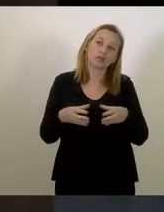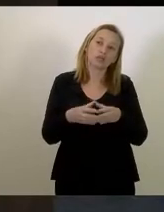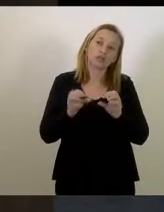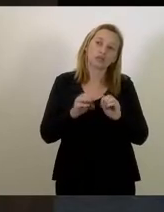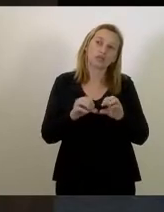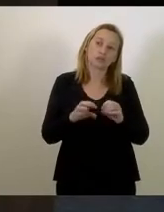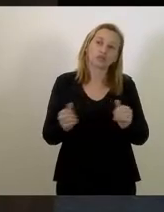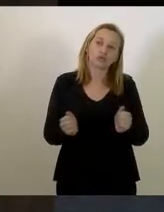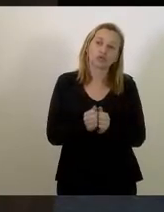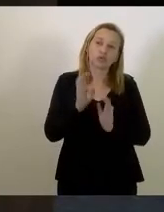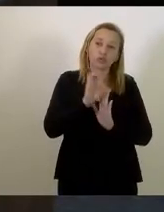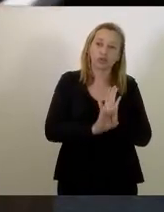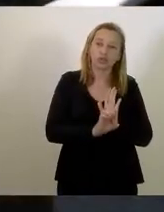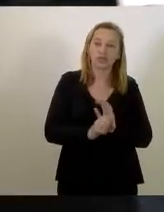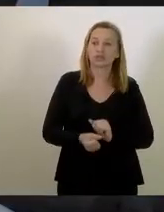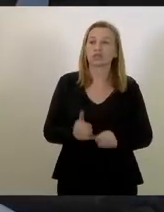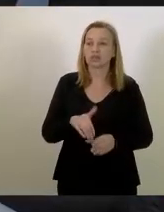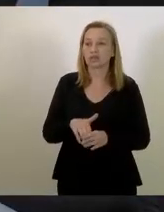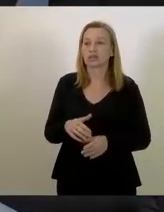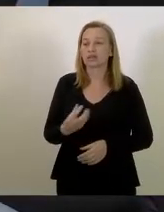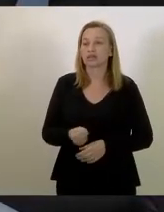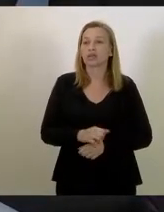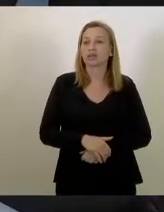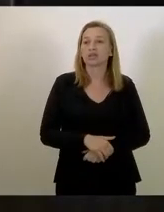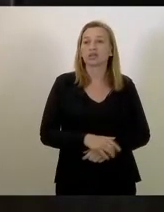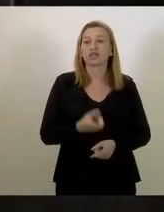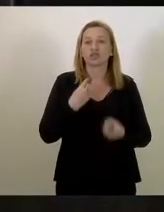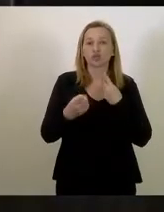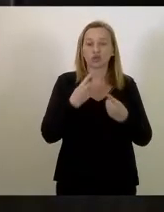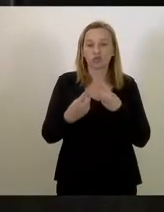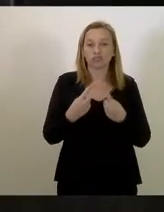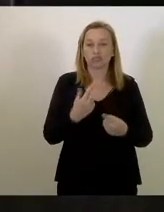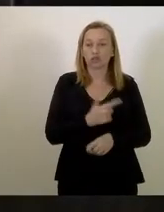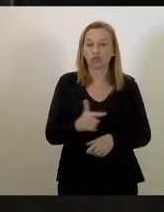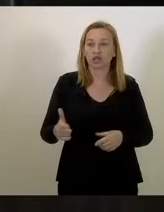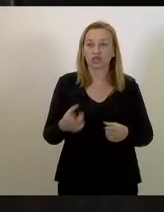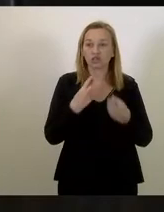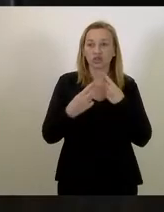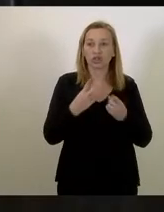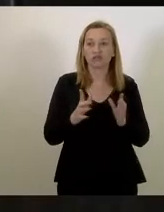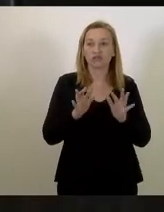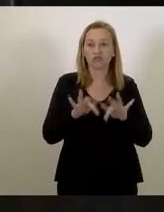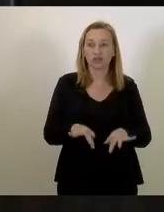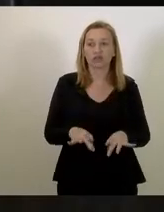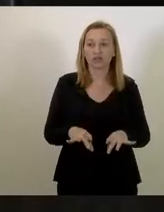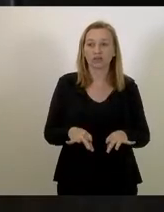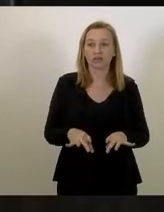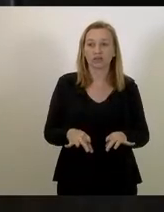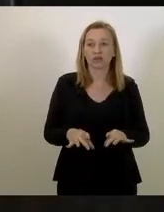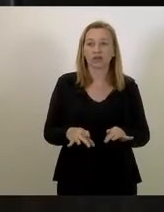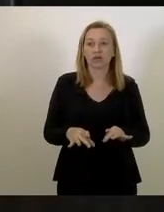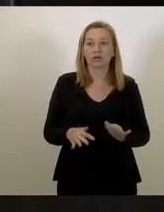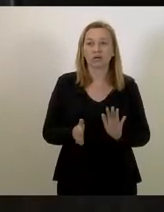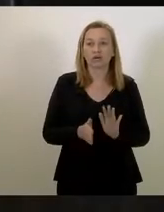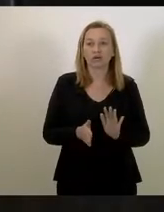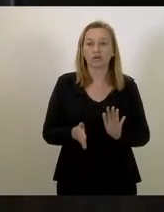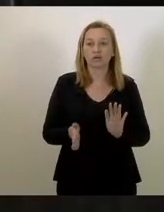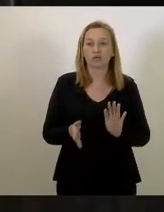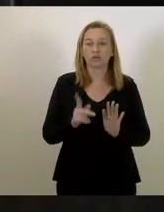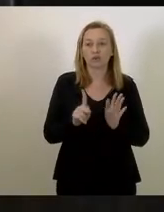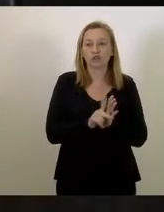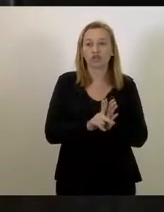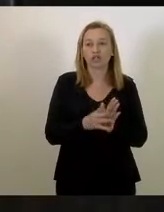favorável com emendas com os pareceres emitidos em discussão não havendo quem querer discutir e encerrar a discussão o projeto